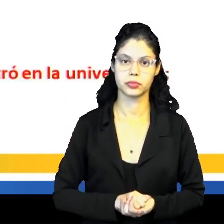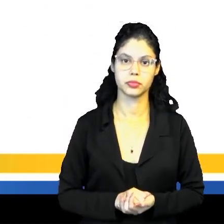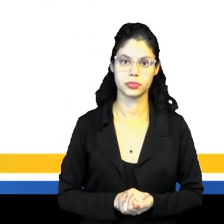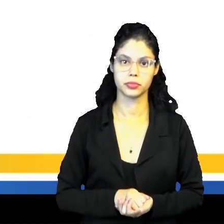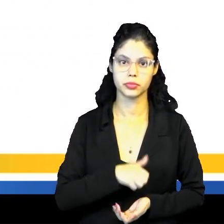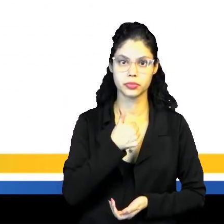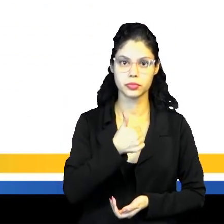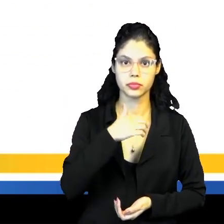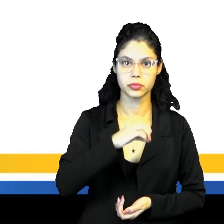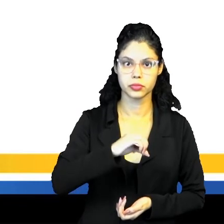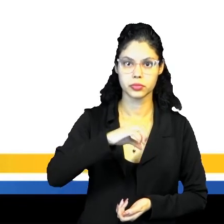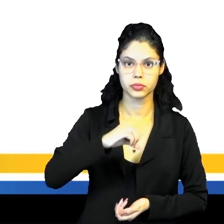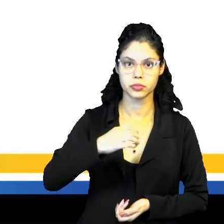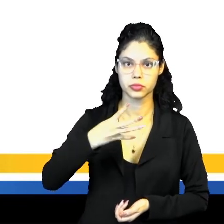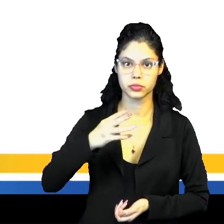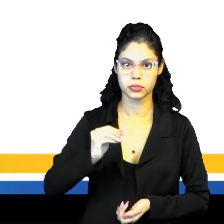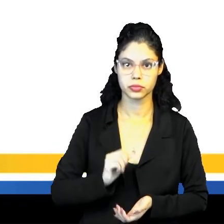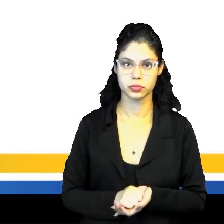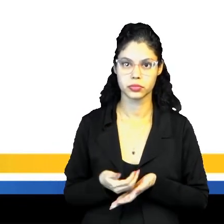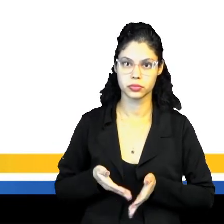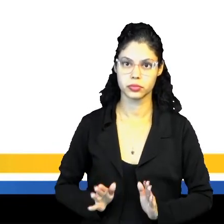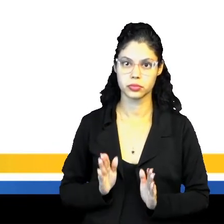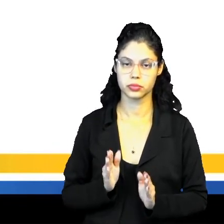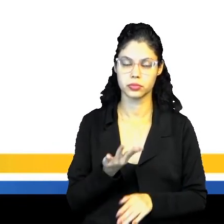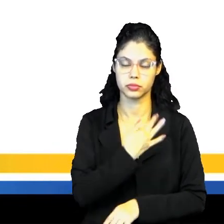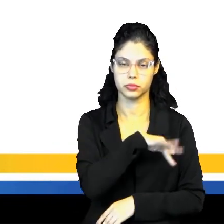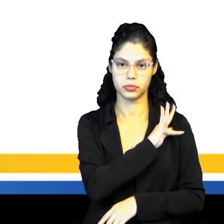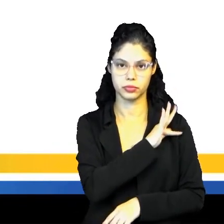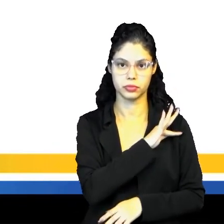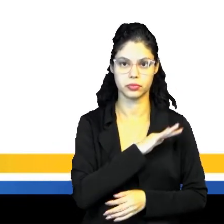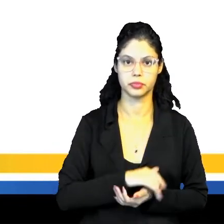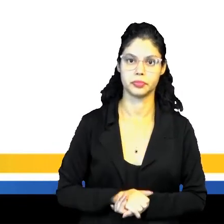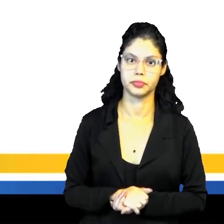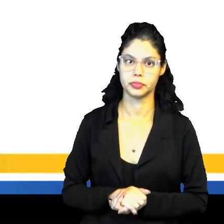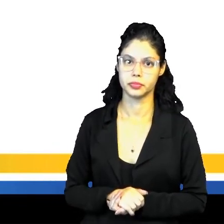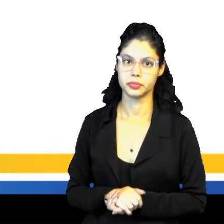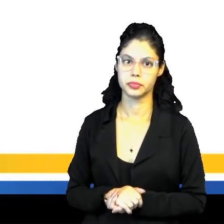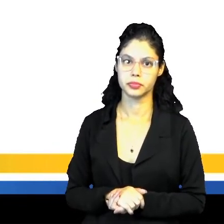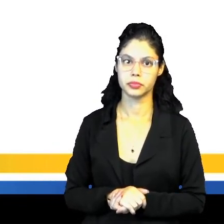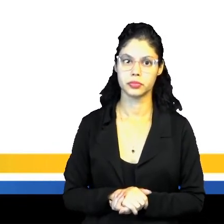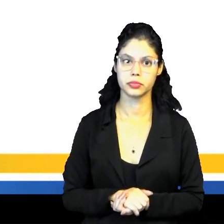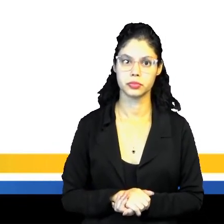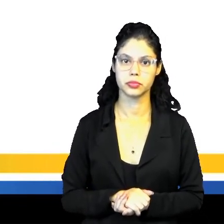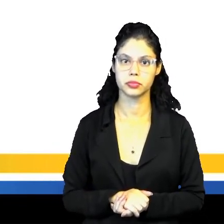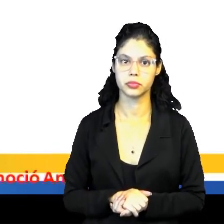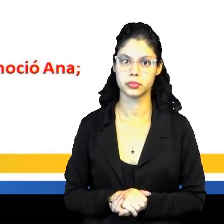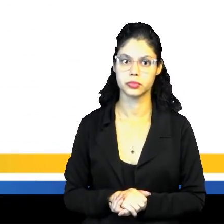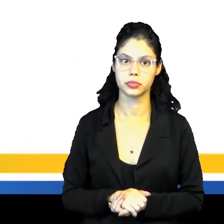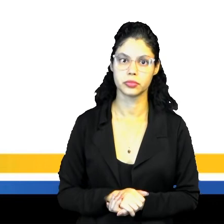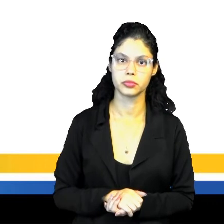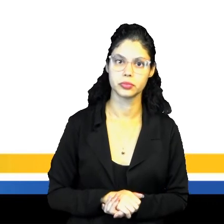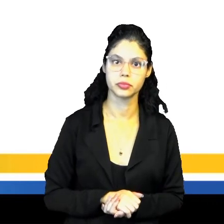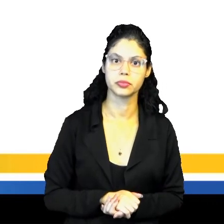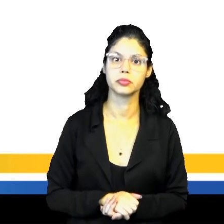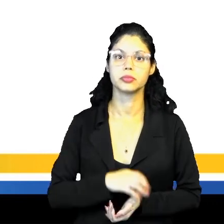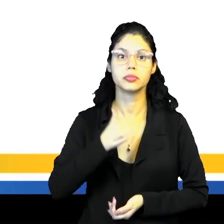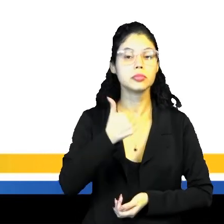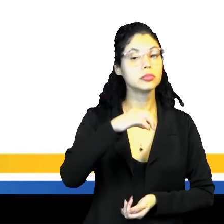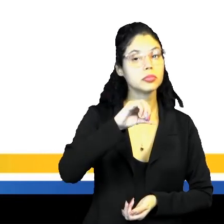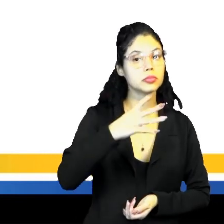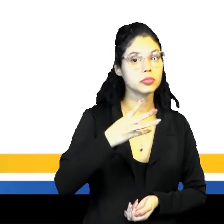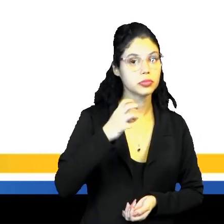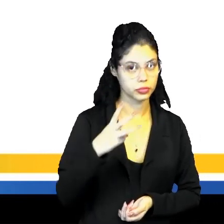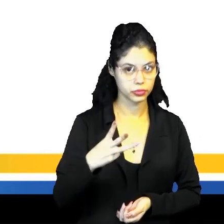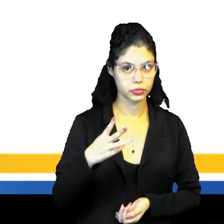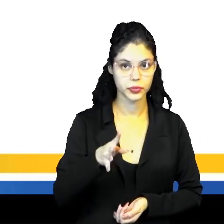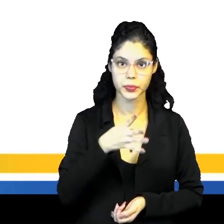Em 1940, Carlos entrou na universidade, né, de acordo com a imagem ali. Na imagem 3, que é 1943, Carlos